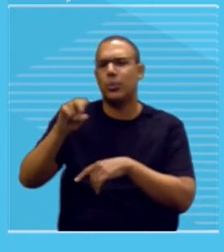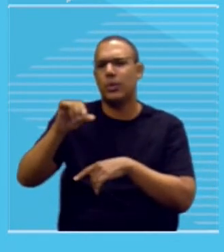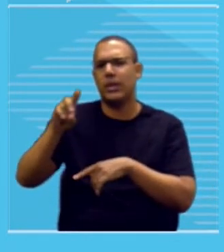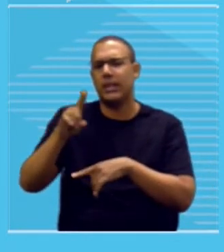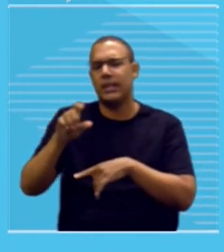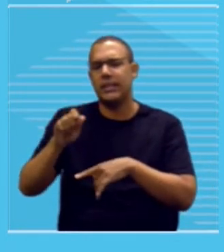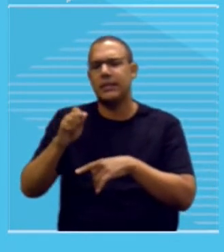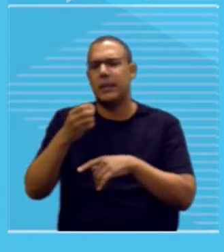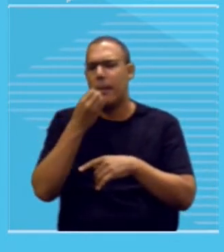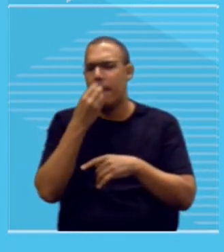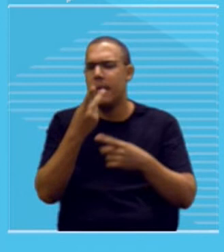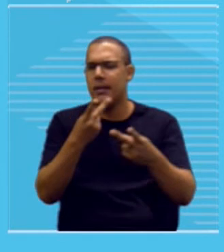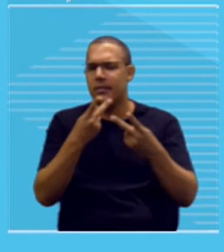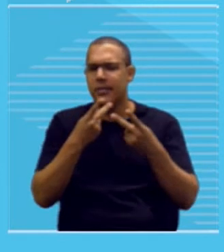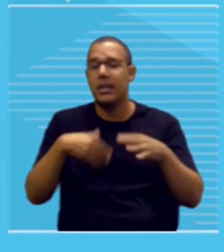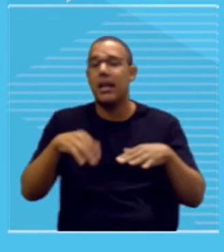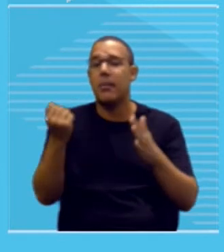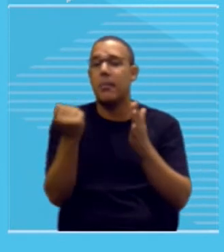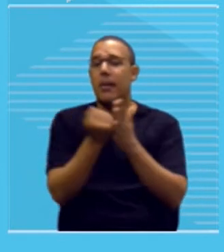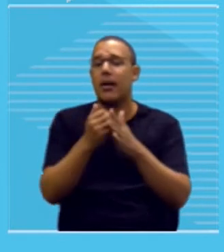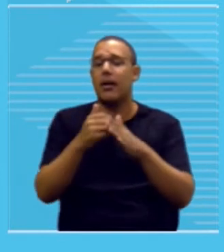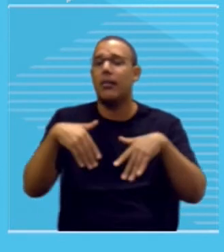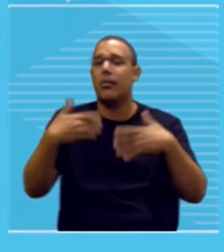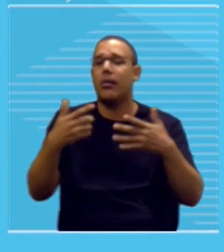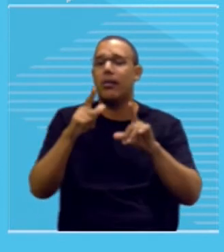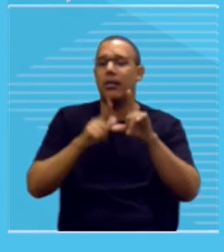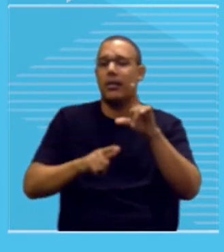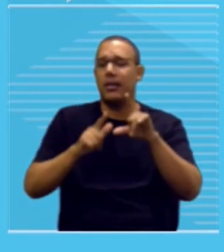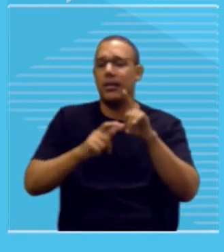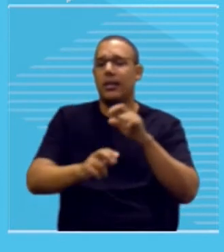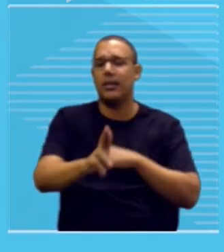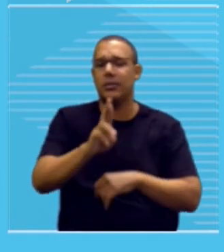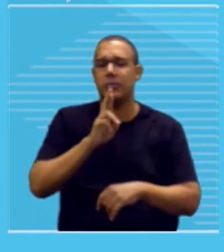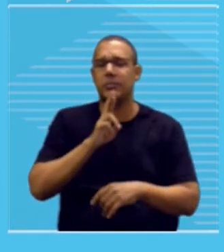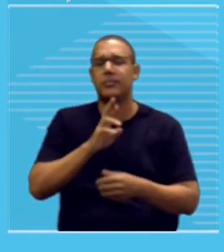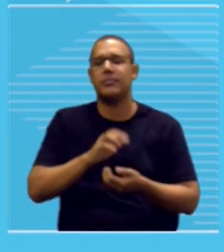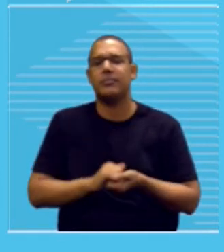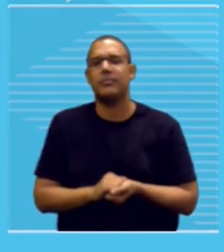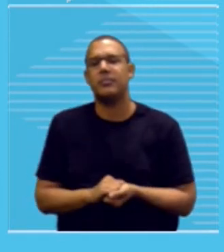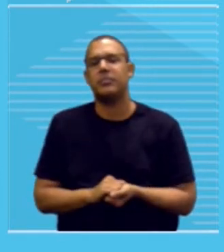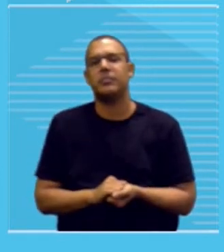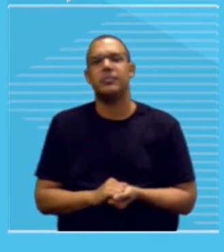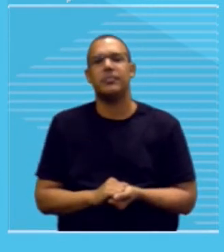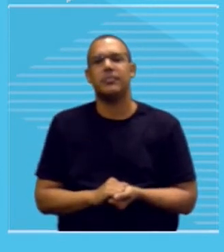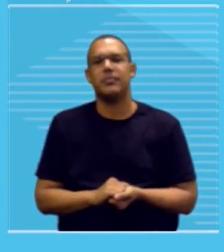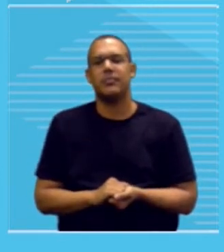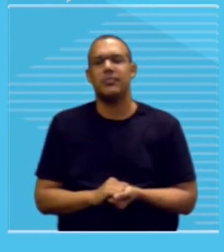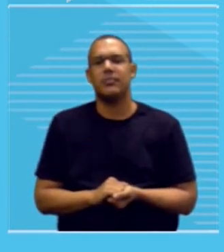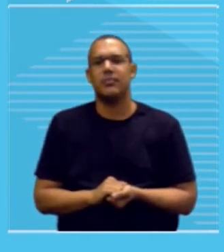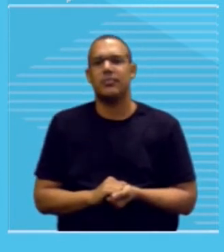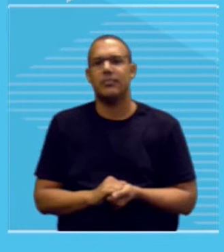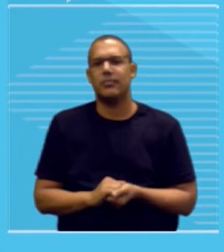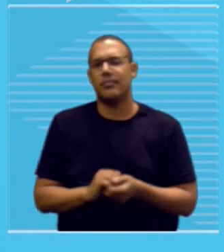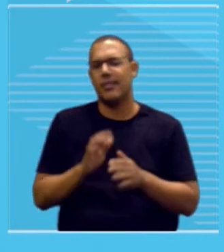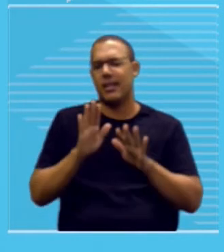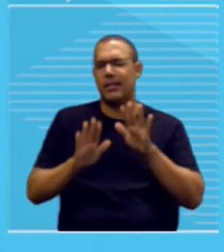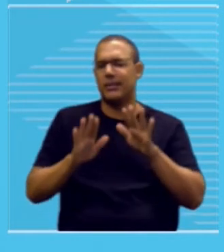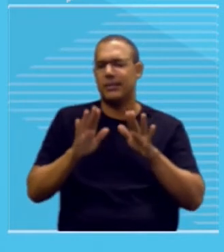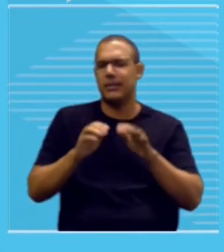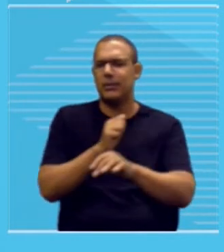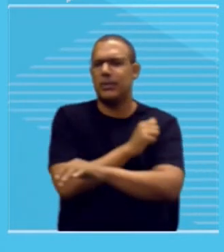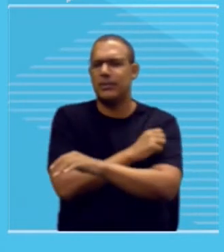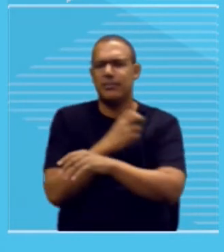seja bem-vinda quer que você marca nessa questão Coloca aí para mim às vezes nossos filhos alunos ficam meio que